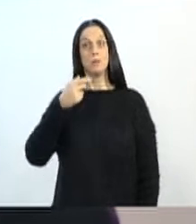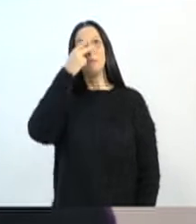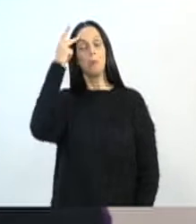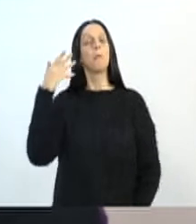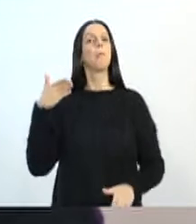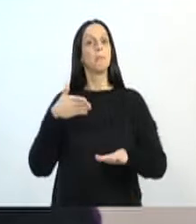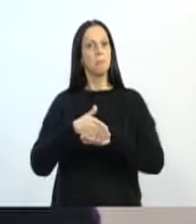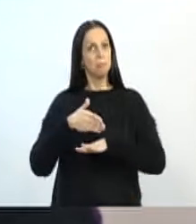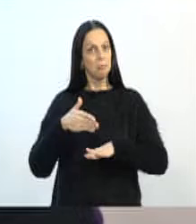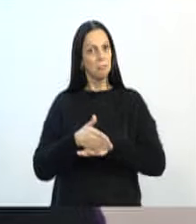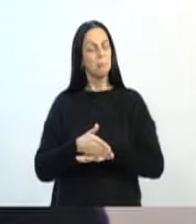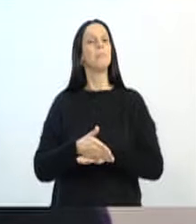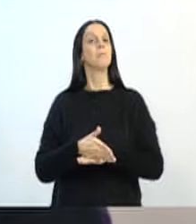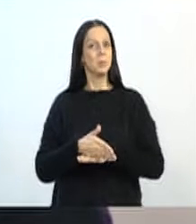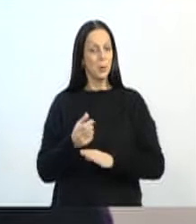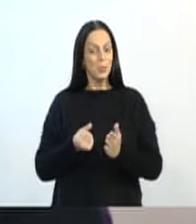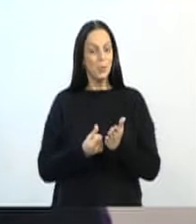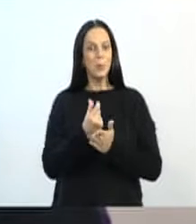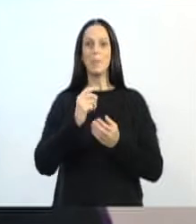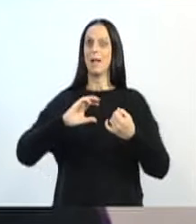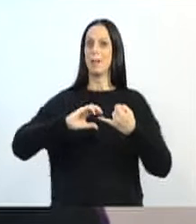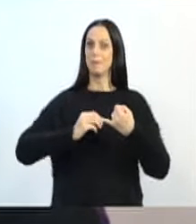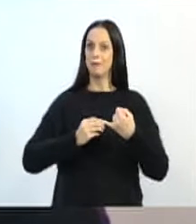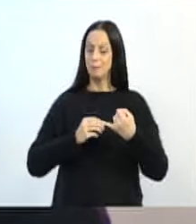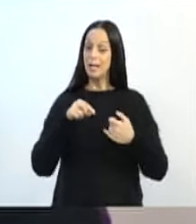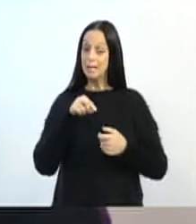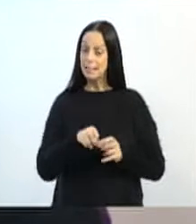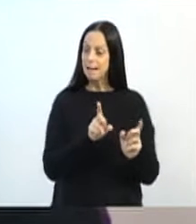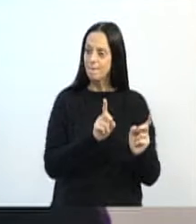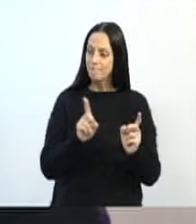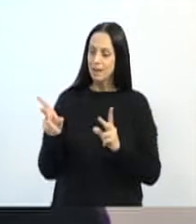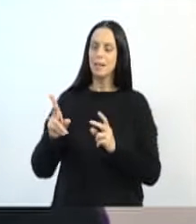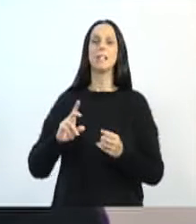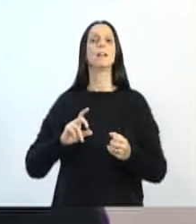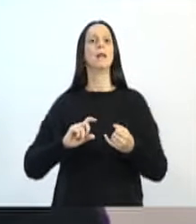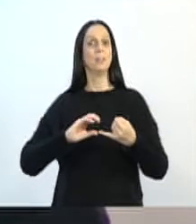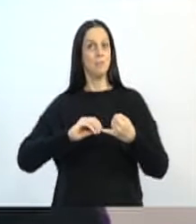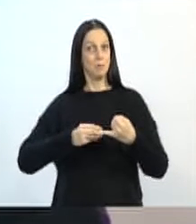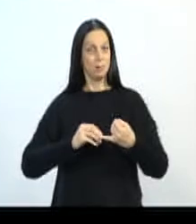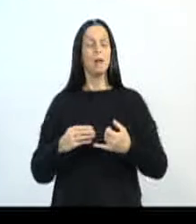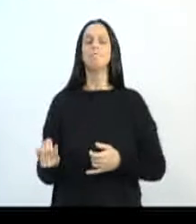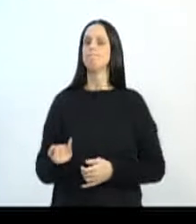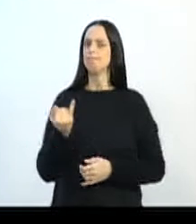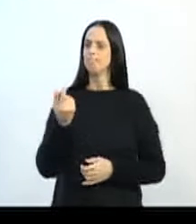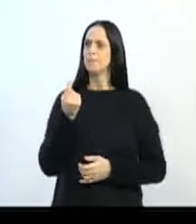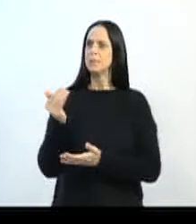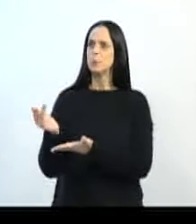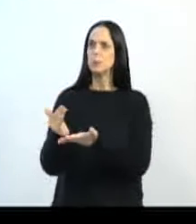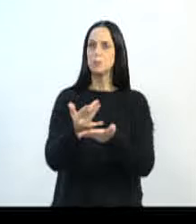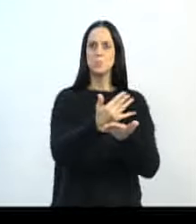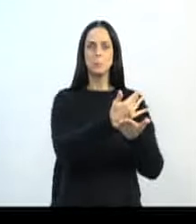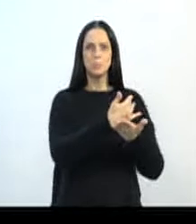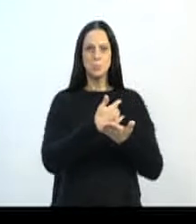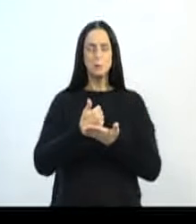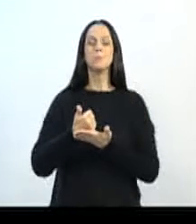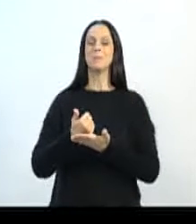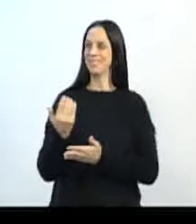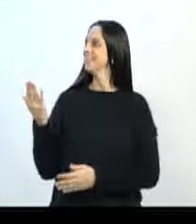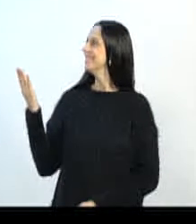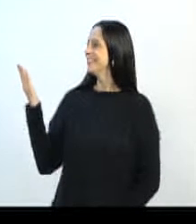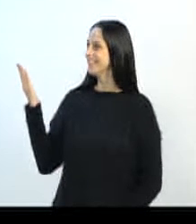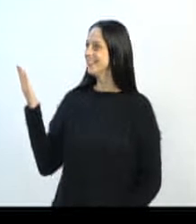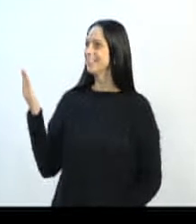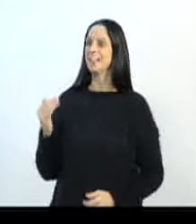presentes. Importante essa feijoada, arrecadação desse recurso já, a gente